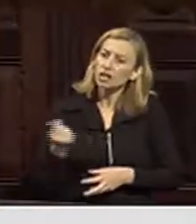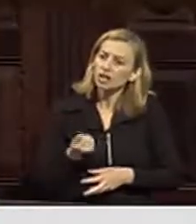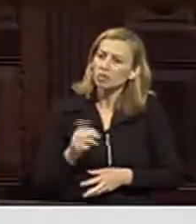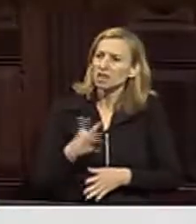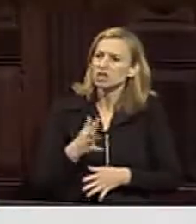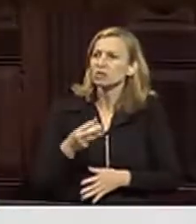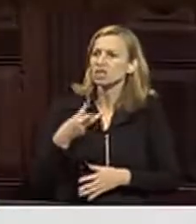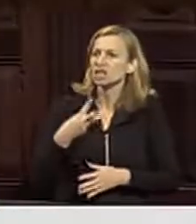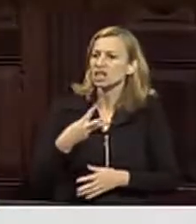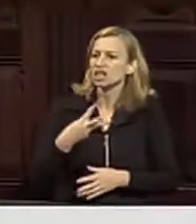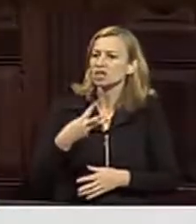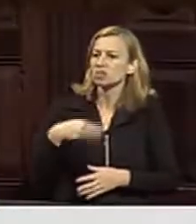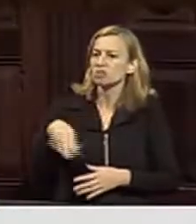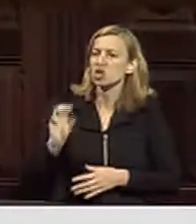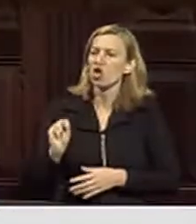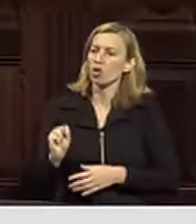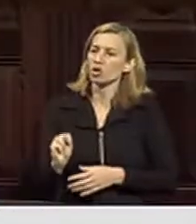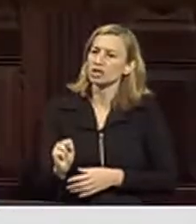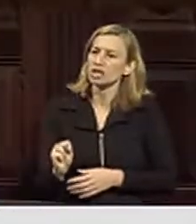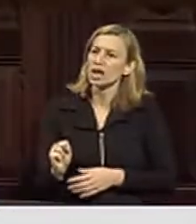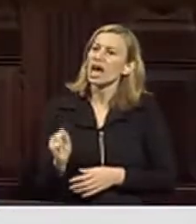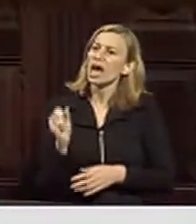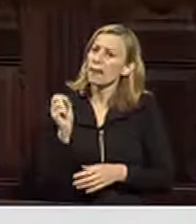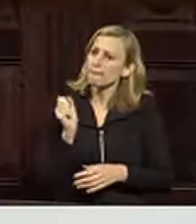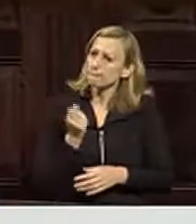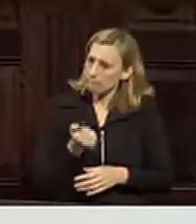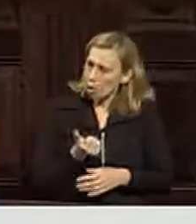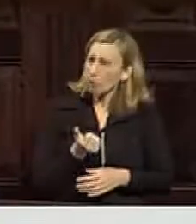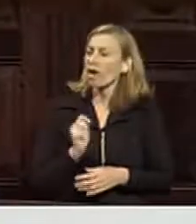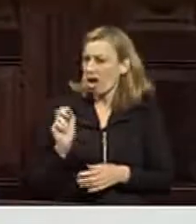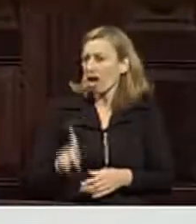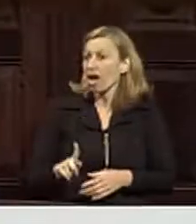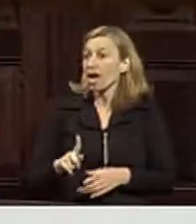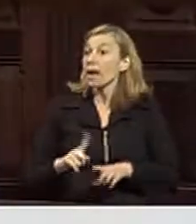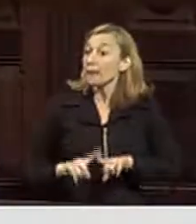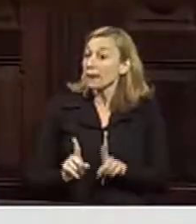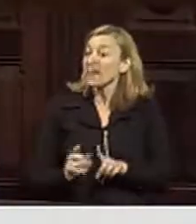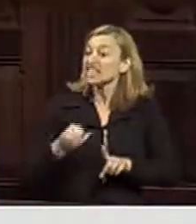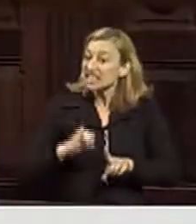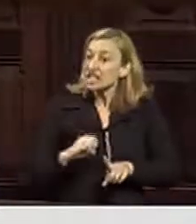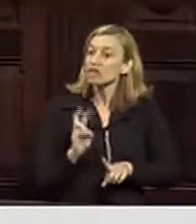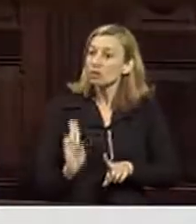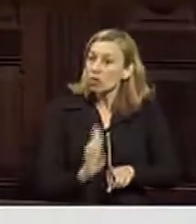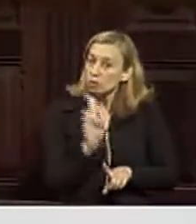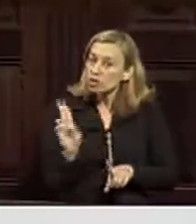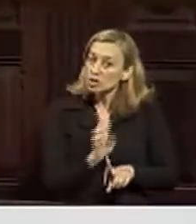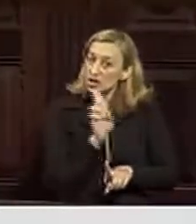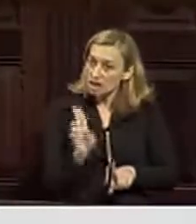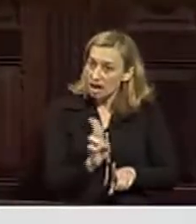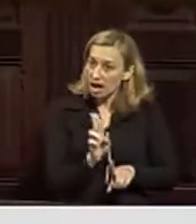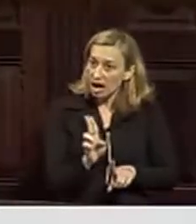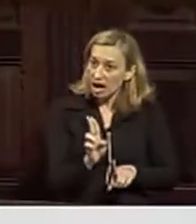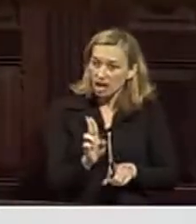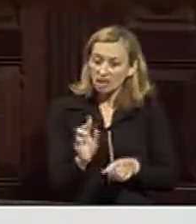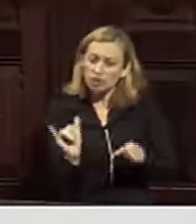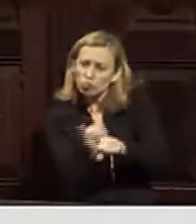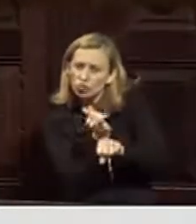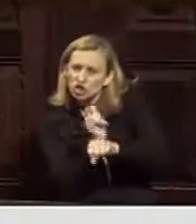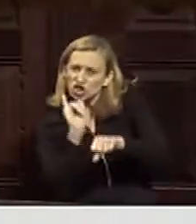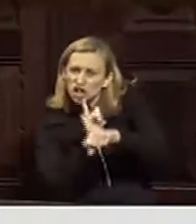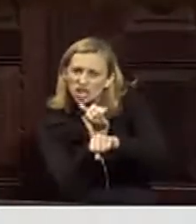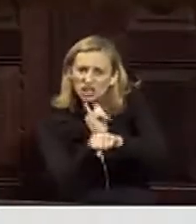milhões. É pouco, mas se for usado dentro de um plano emergencial e estratégico